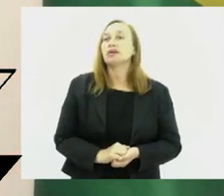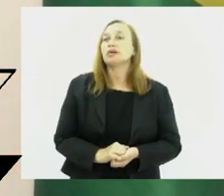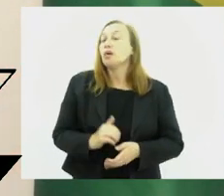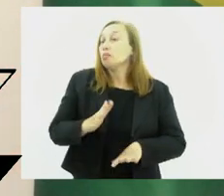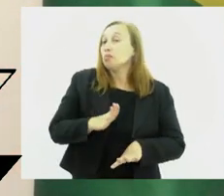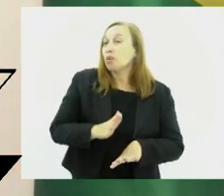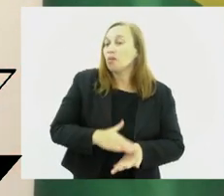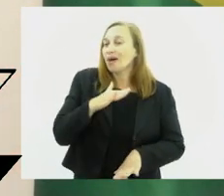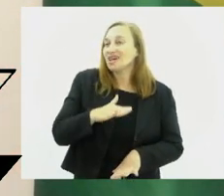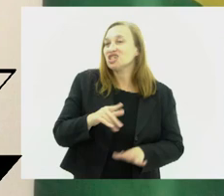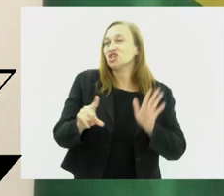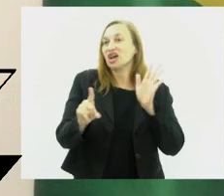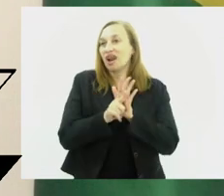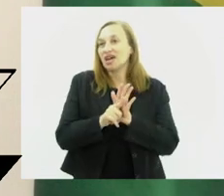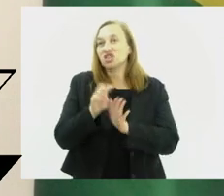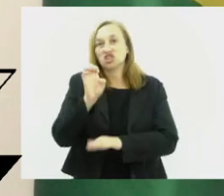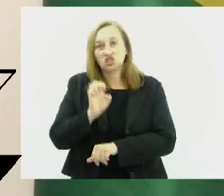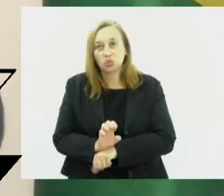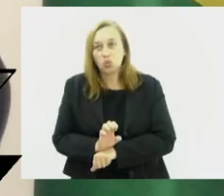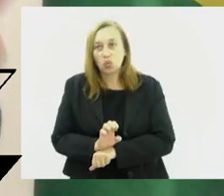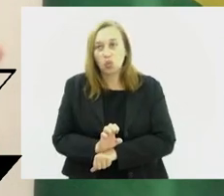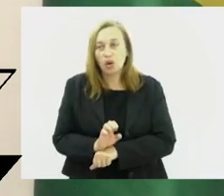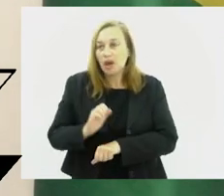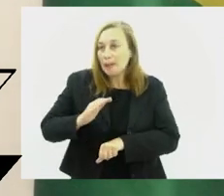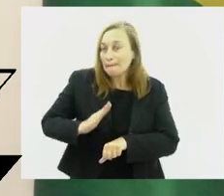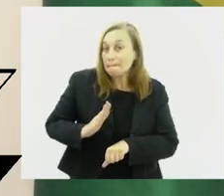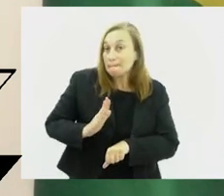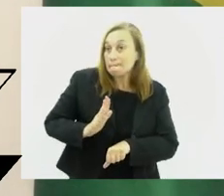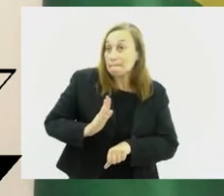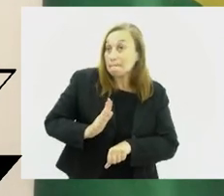mais que a lei estadual ela seja maior,